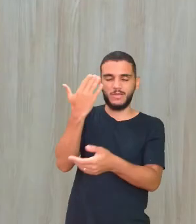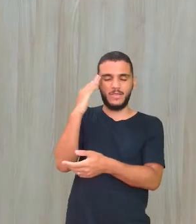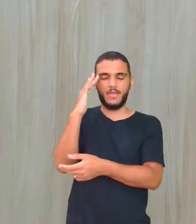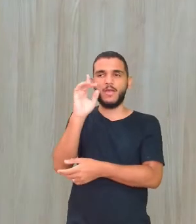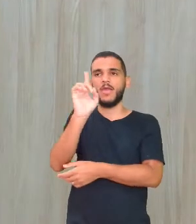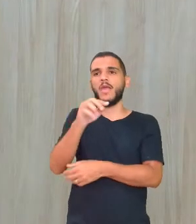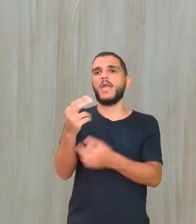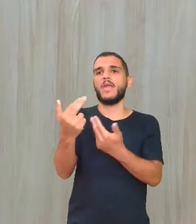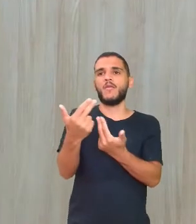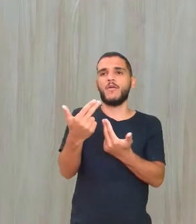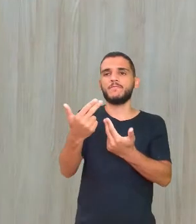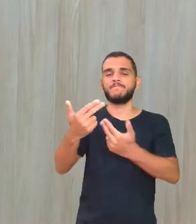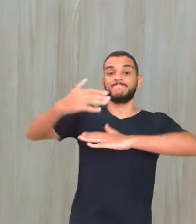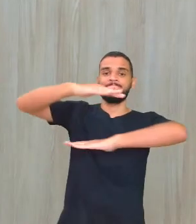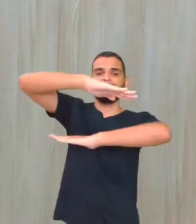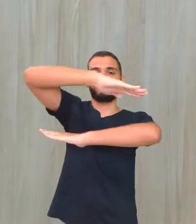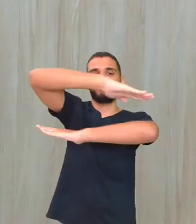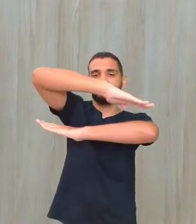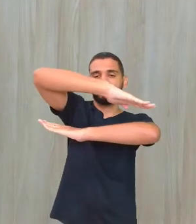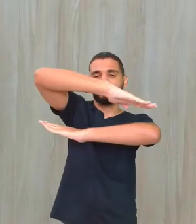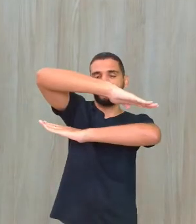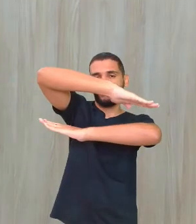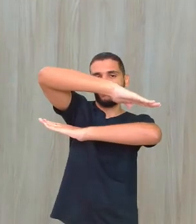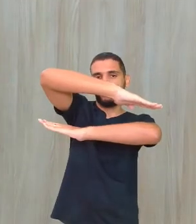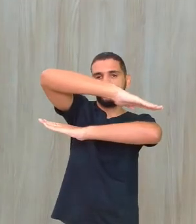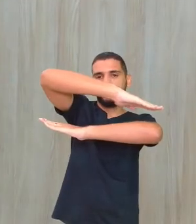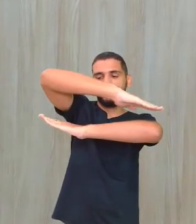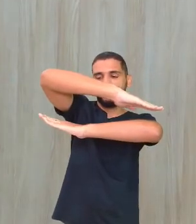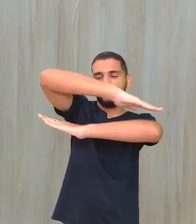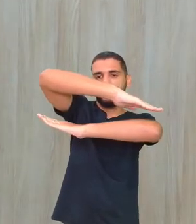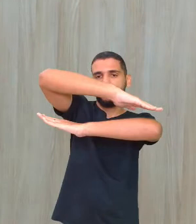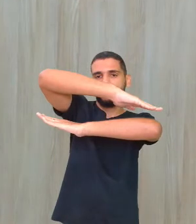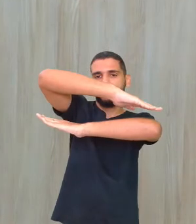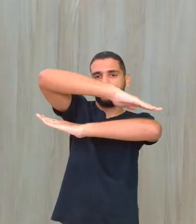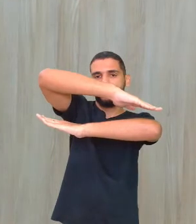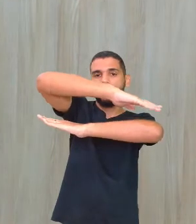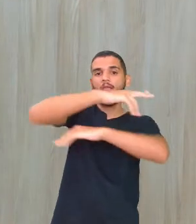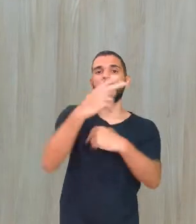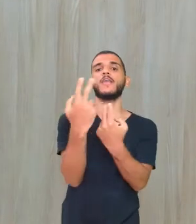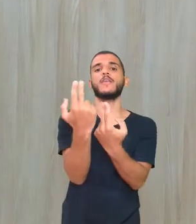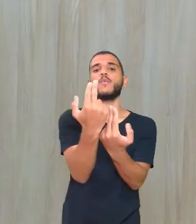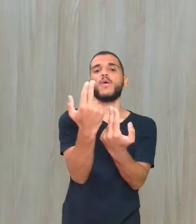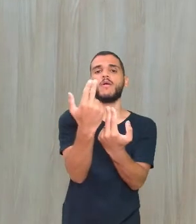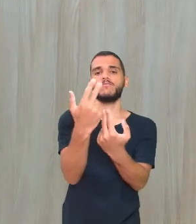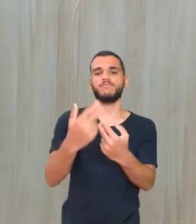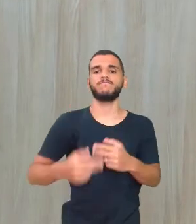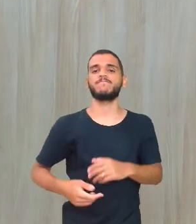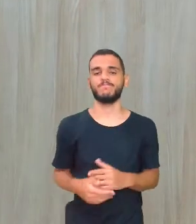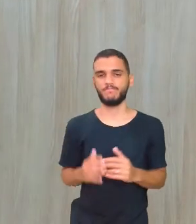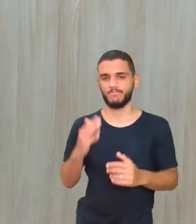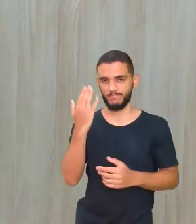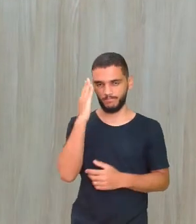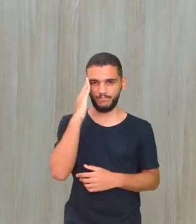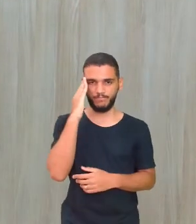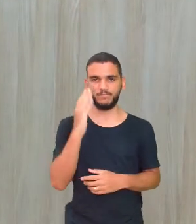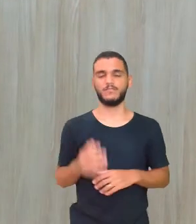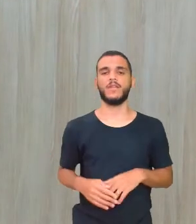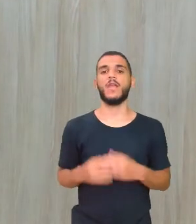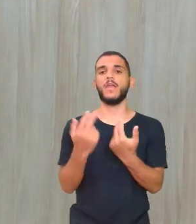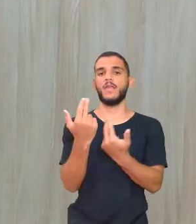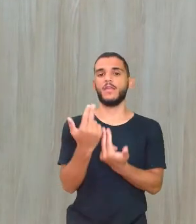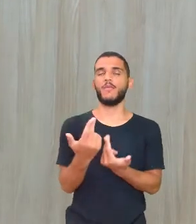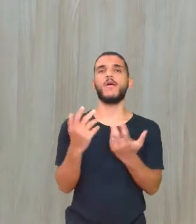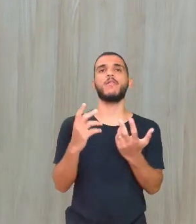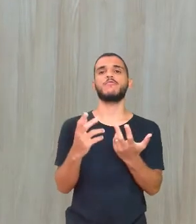tá? Essas distâncias aqui, essa e essa, se eu medir aqui, para onde eu medir, ela tem que ser a mesma, exatamente como no trilho do